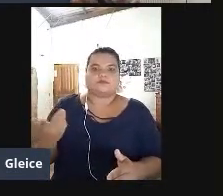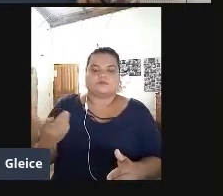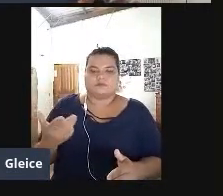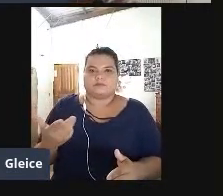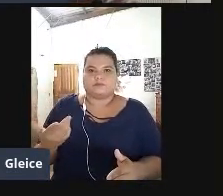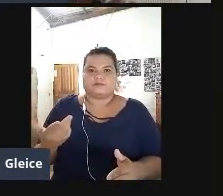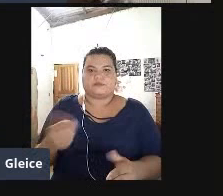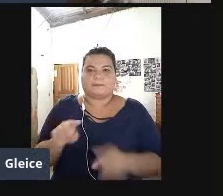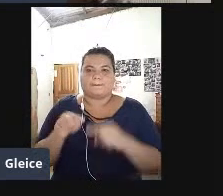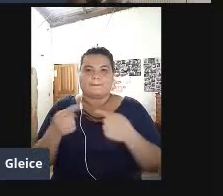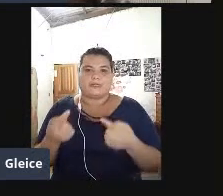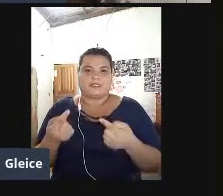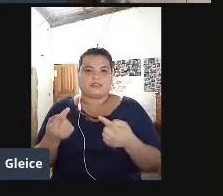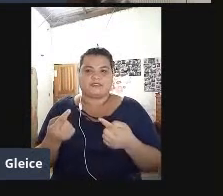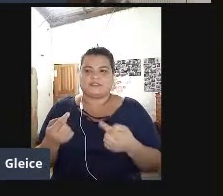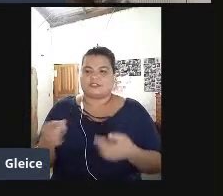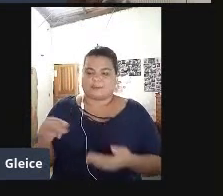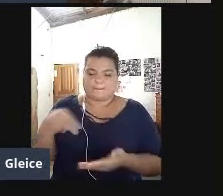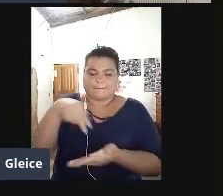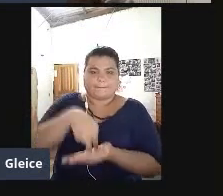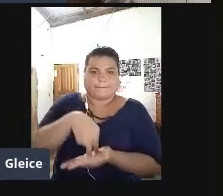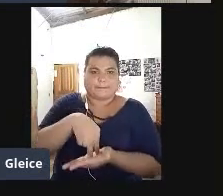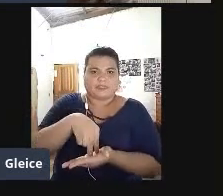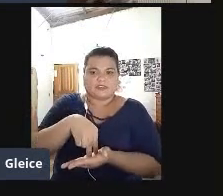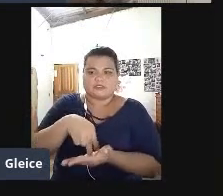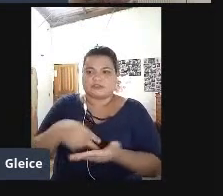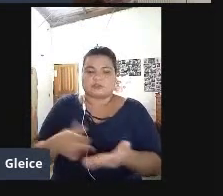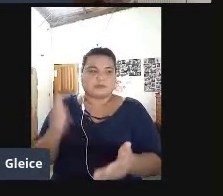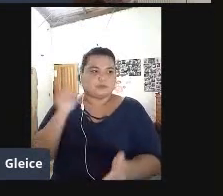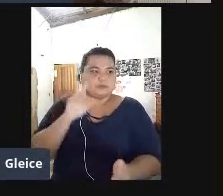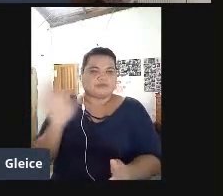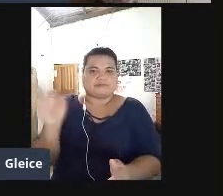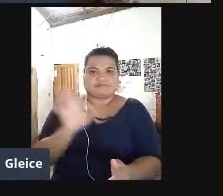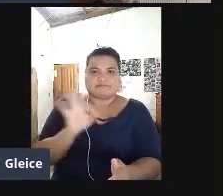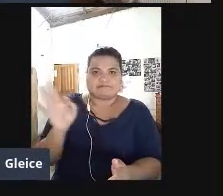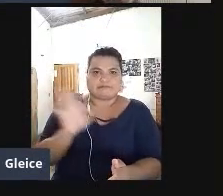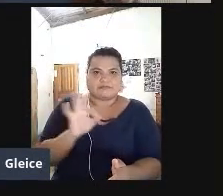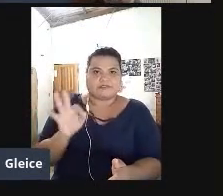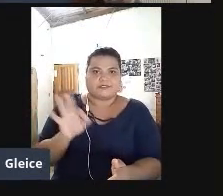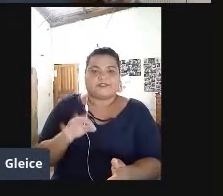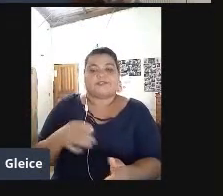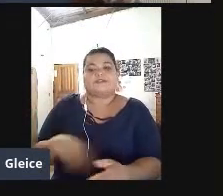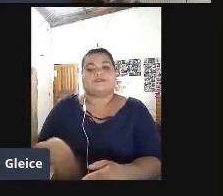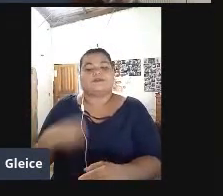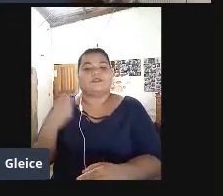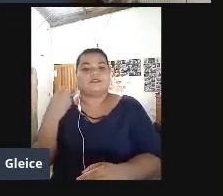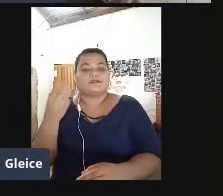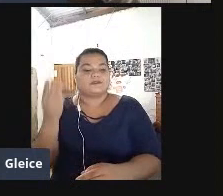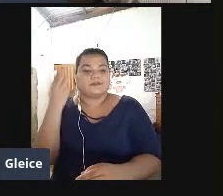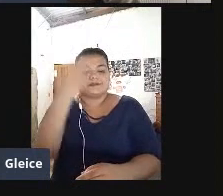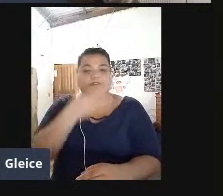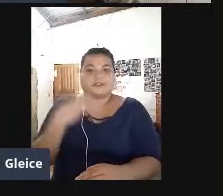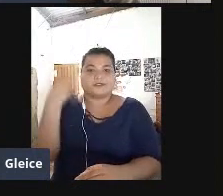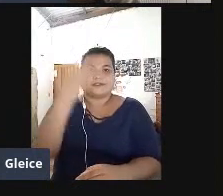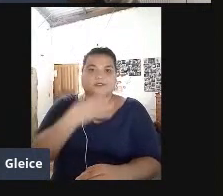fazer uma movimentação ativa, e eu poderia ficar ali 3 horas seguidas fazendo fisioterapia passiva, que eu não ia incorporar